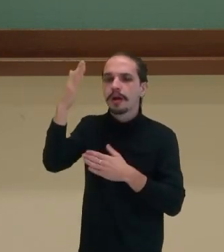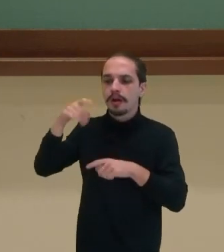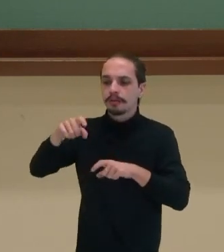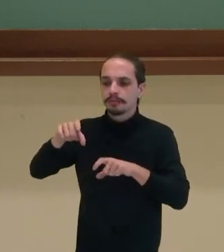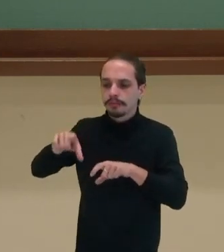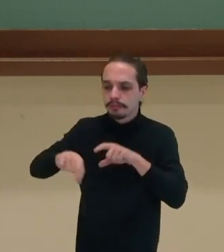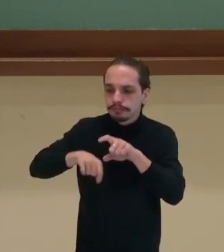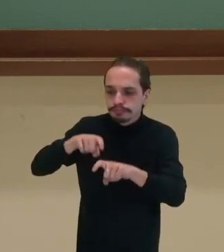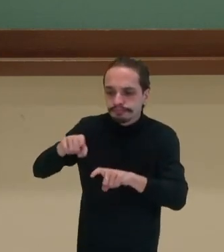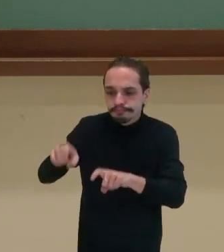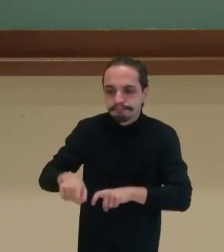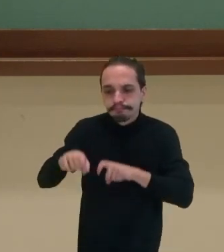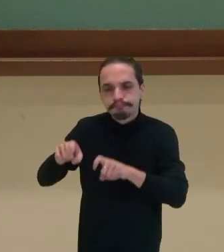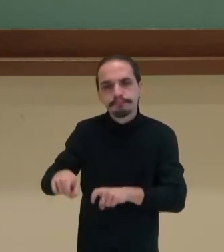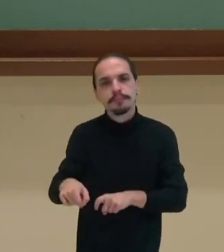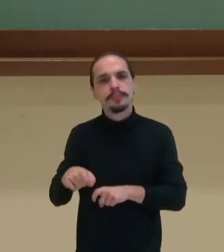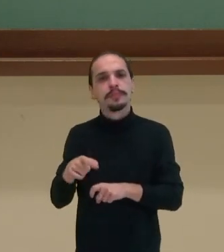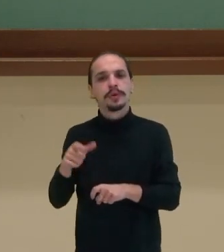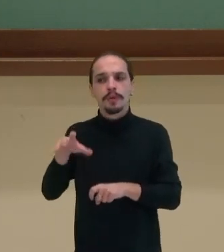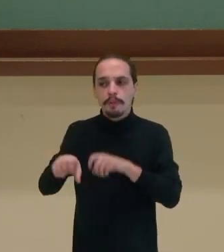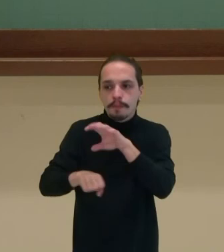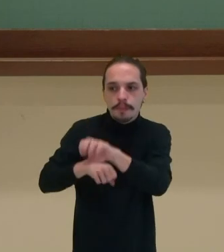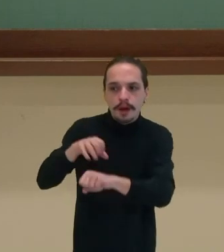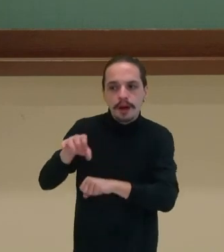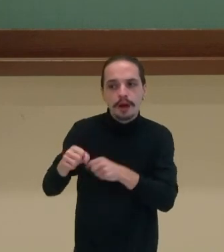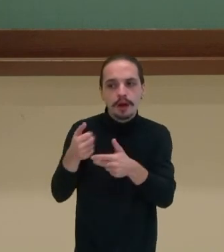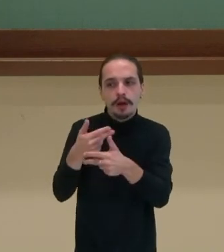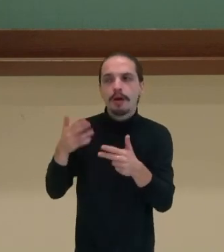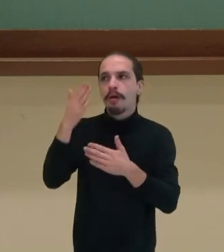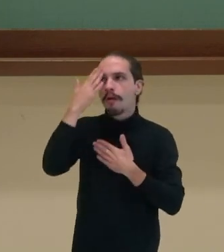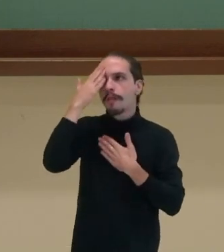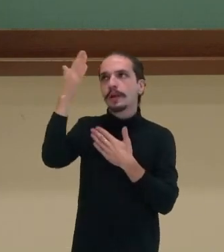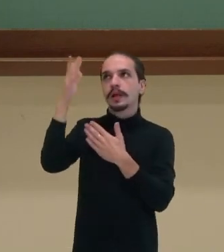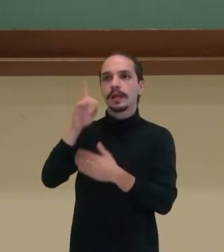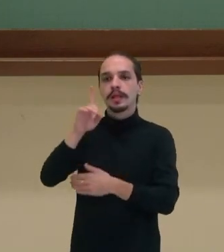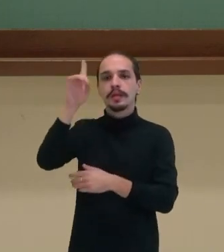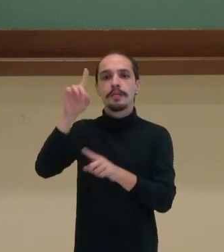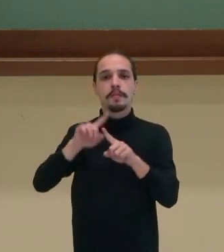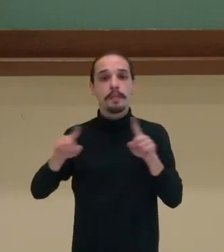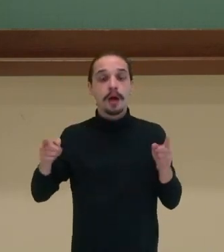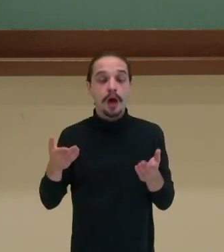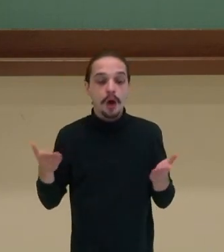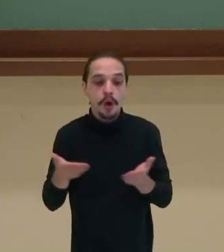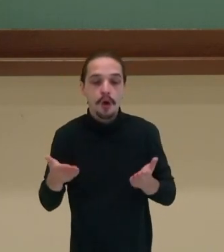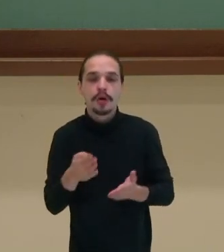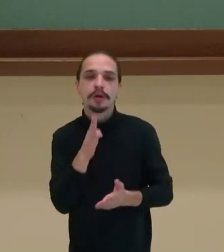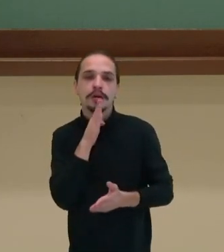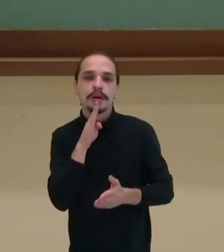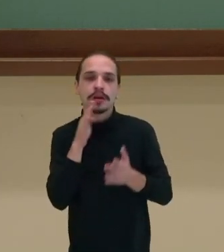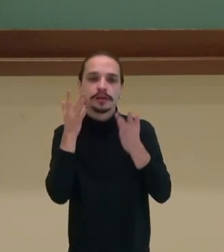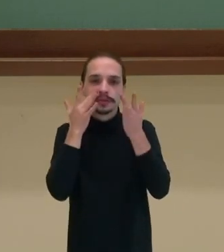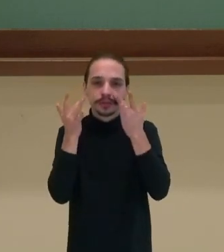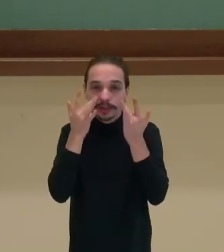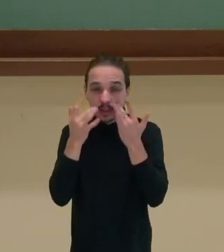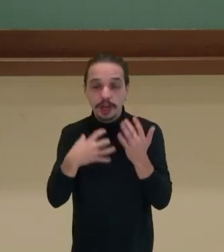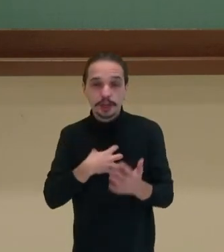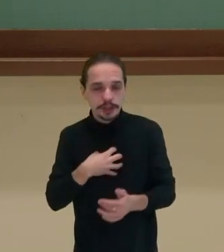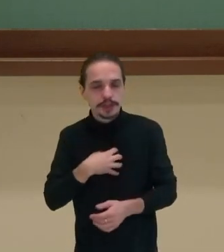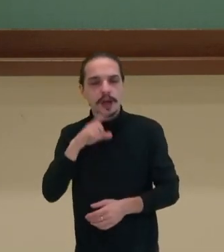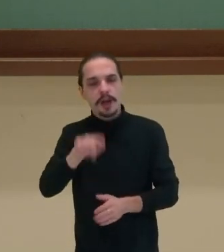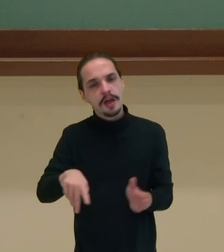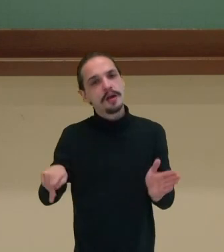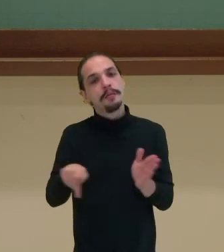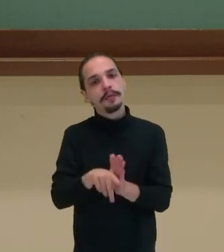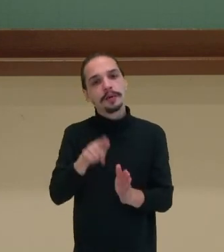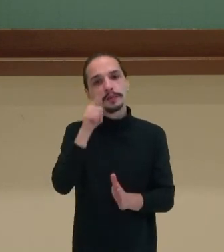representando. Mas o teatro, como nós conhecemos hoje, surgiu lá na Grécia e em Roma também foi desenvolvido, né? E continua